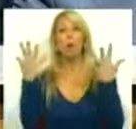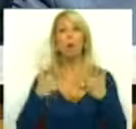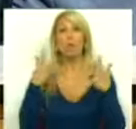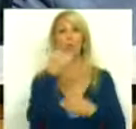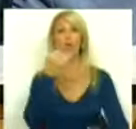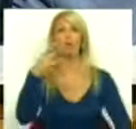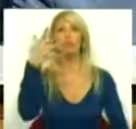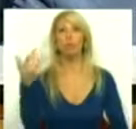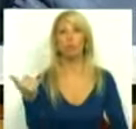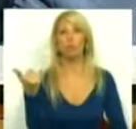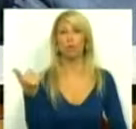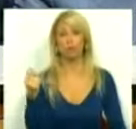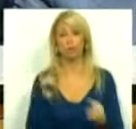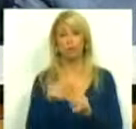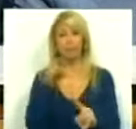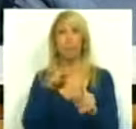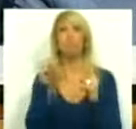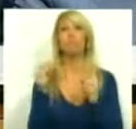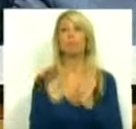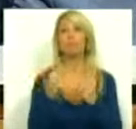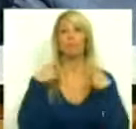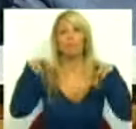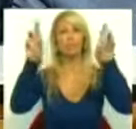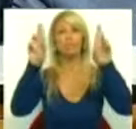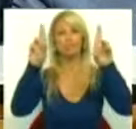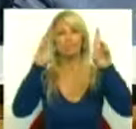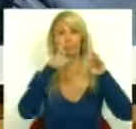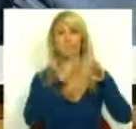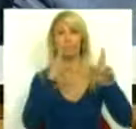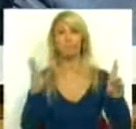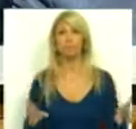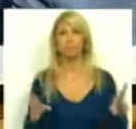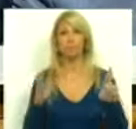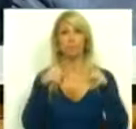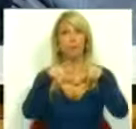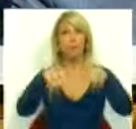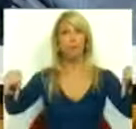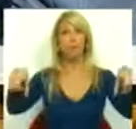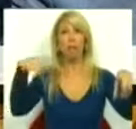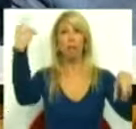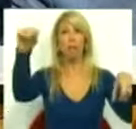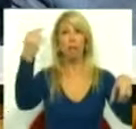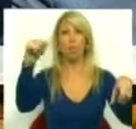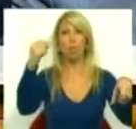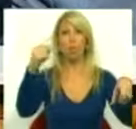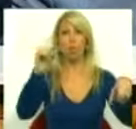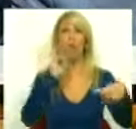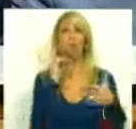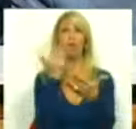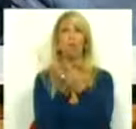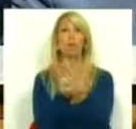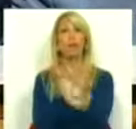de 2012. Nesta perspectiva, esperamos que a implementação do balcão único, que se traduza numa melhor e